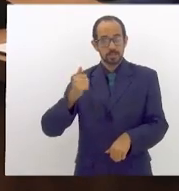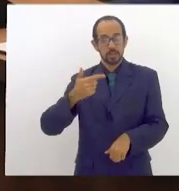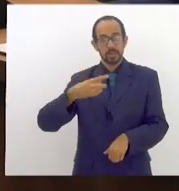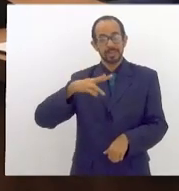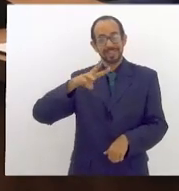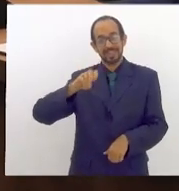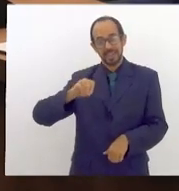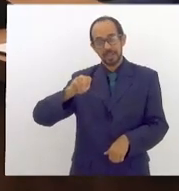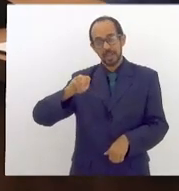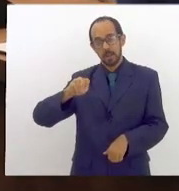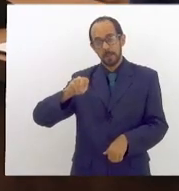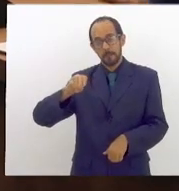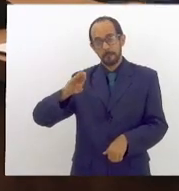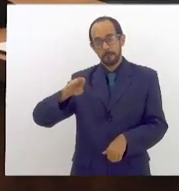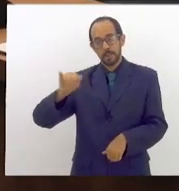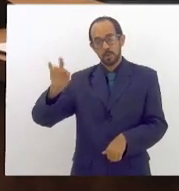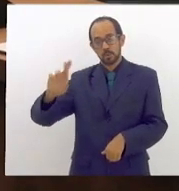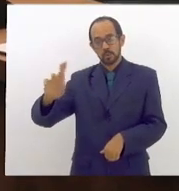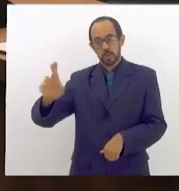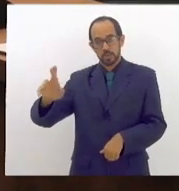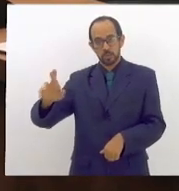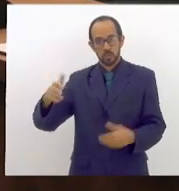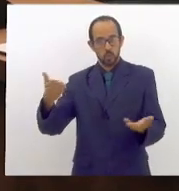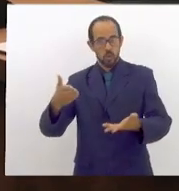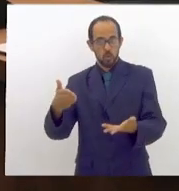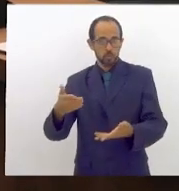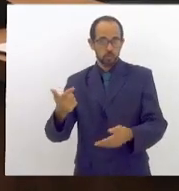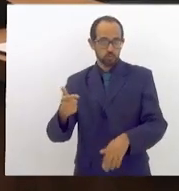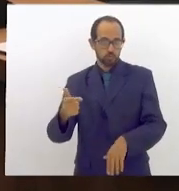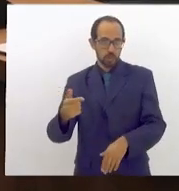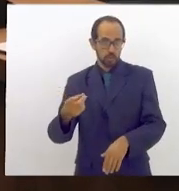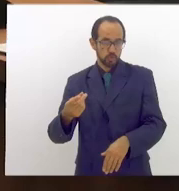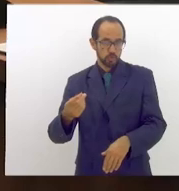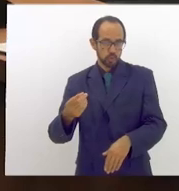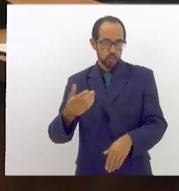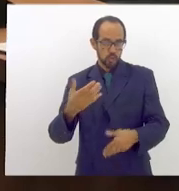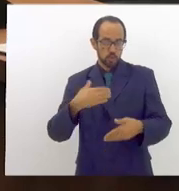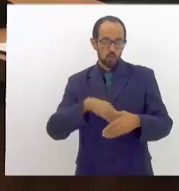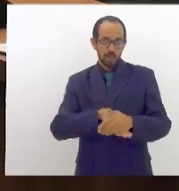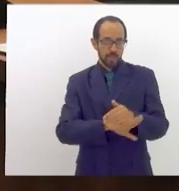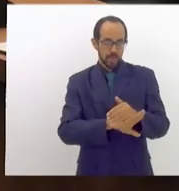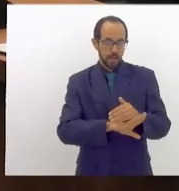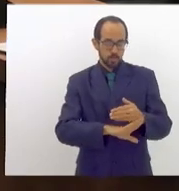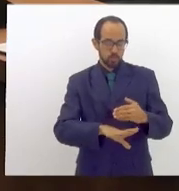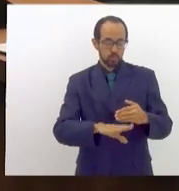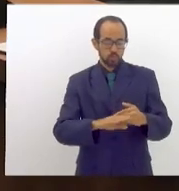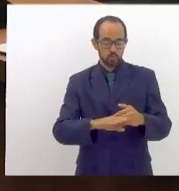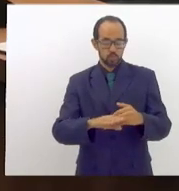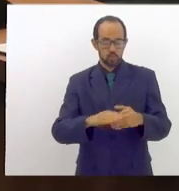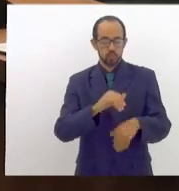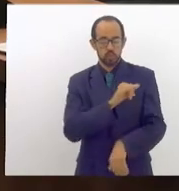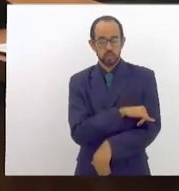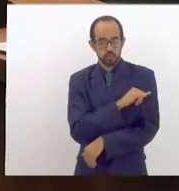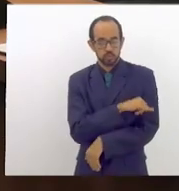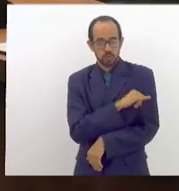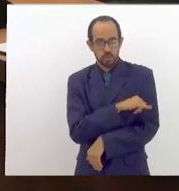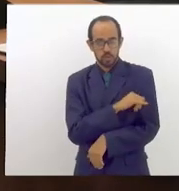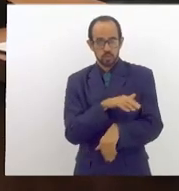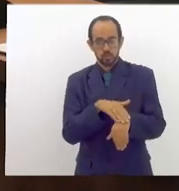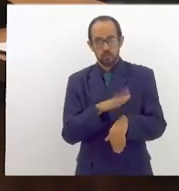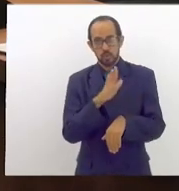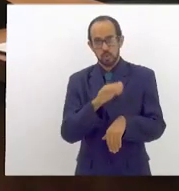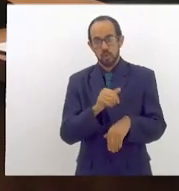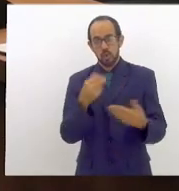não tem mais nenhuma sangria nos cofres Públicos do Estado do Rio de Janeiro superiores ao